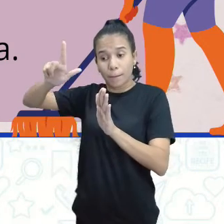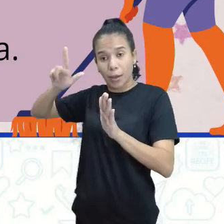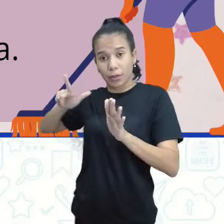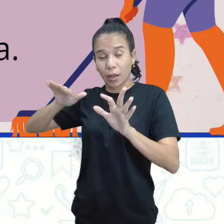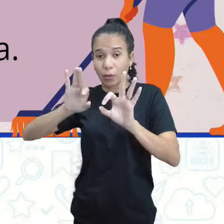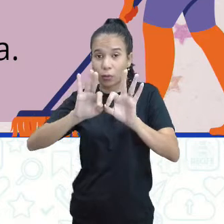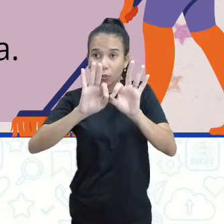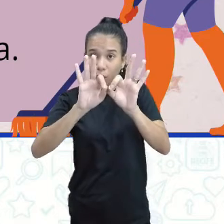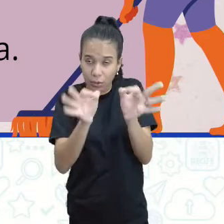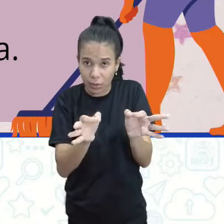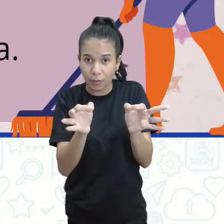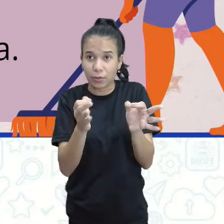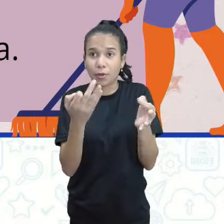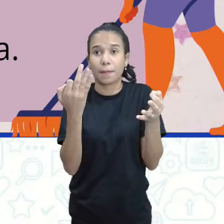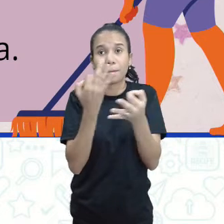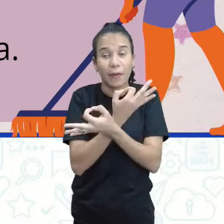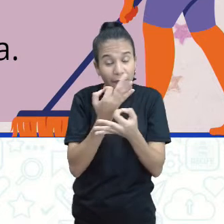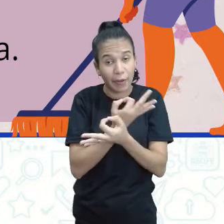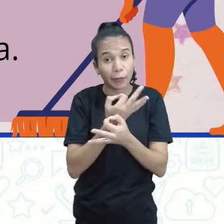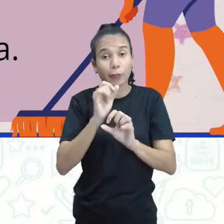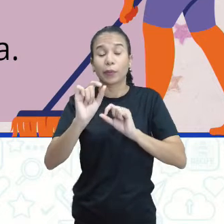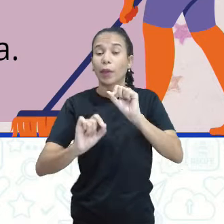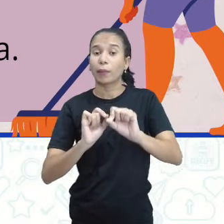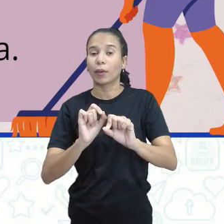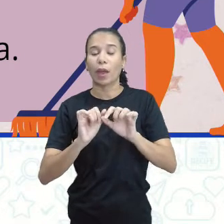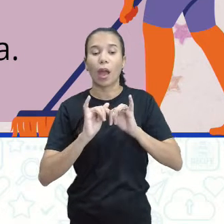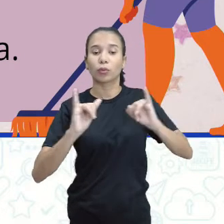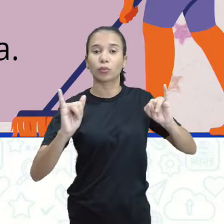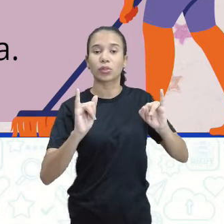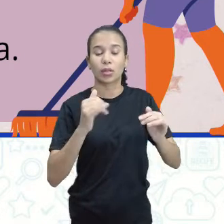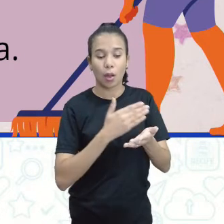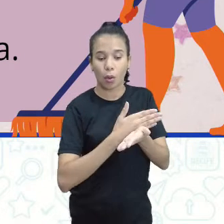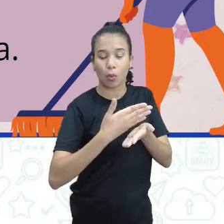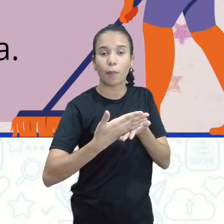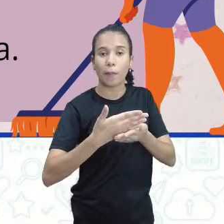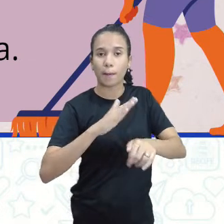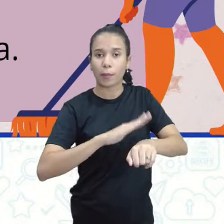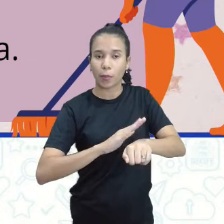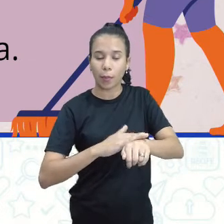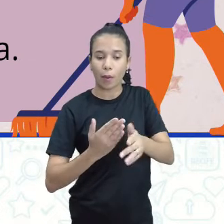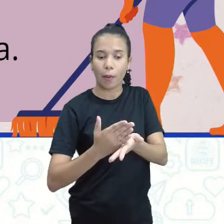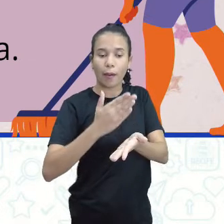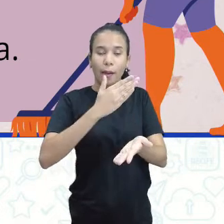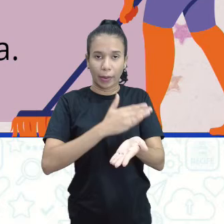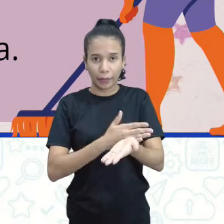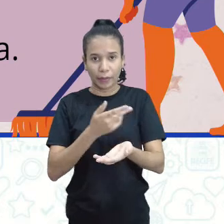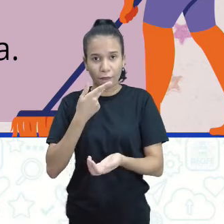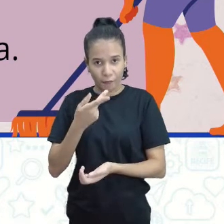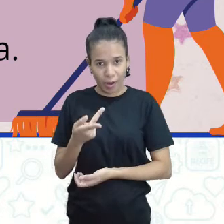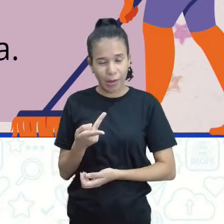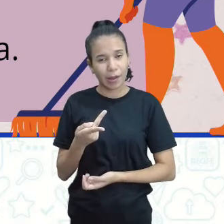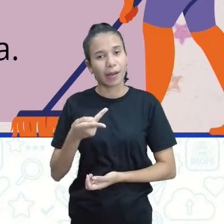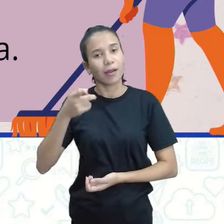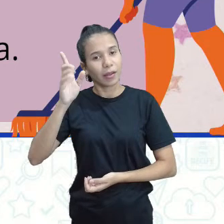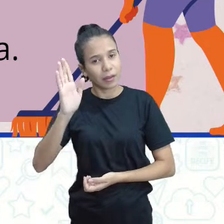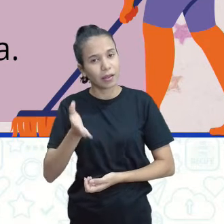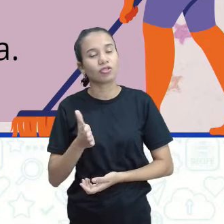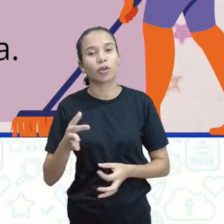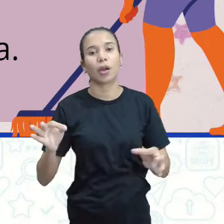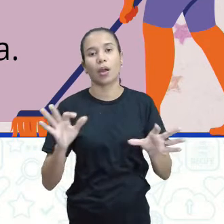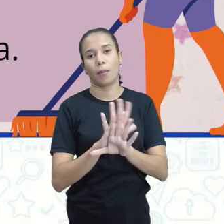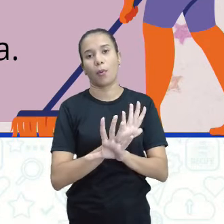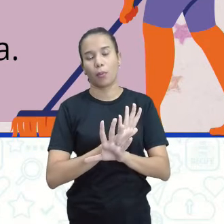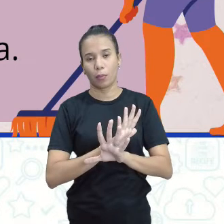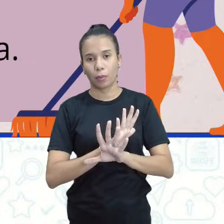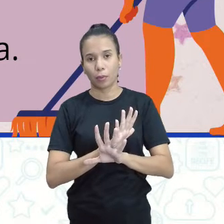pretérito perfeito simples, que é aquele que anuncia um fato que começou em um momento anterior da fala e que foi